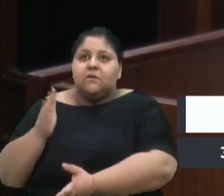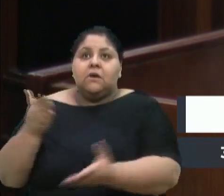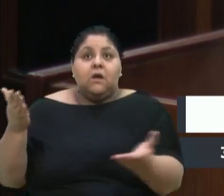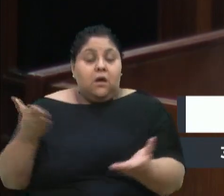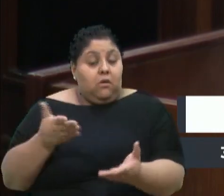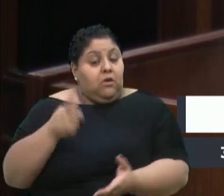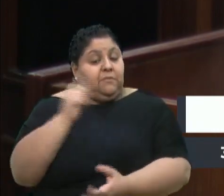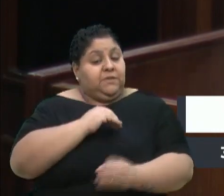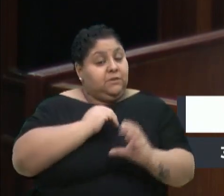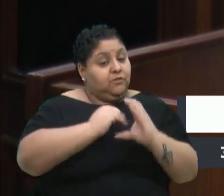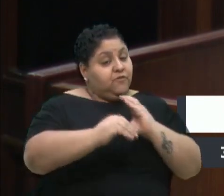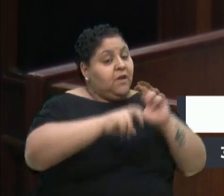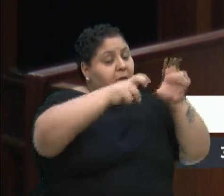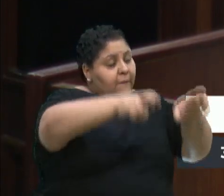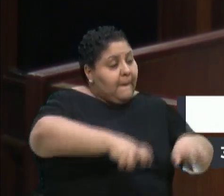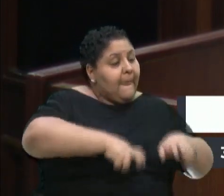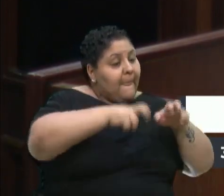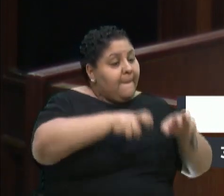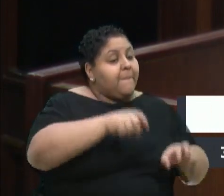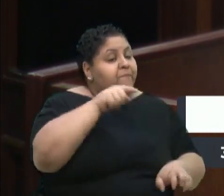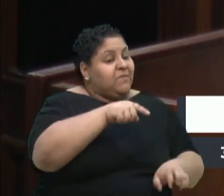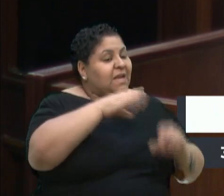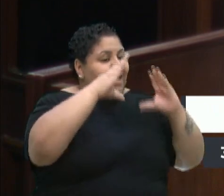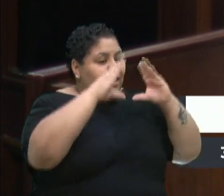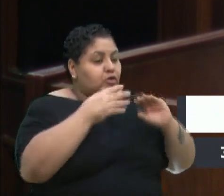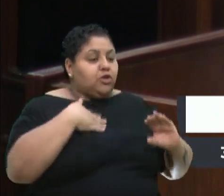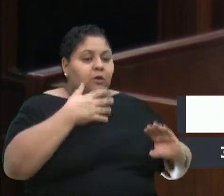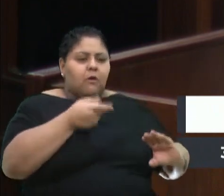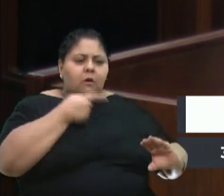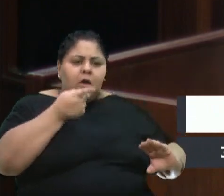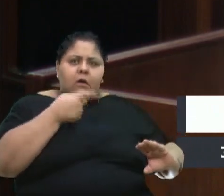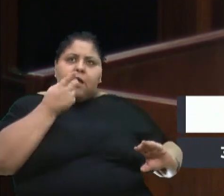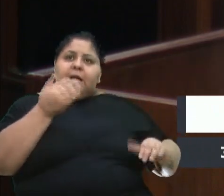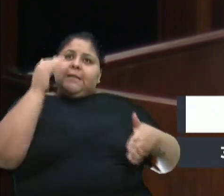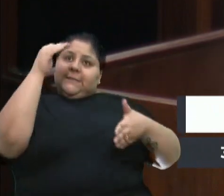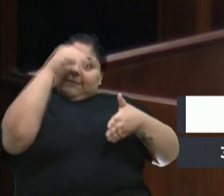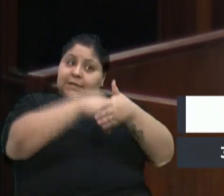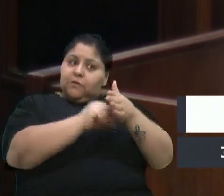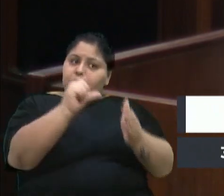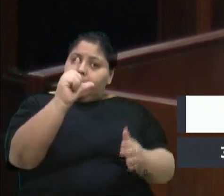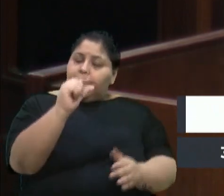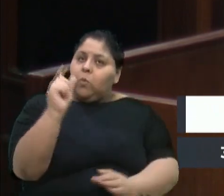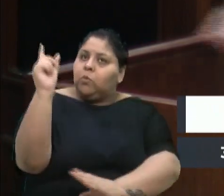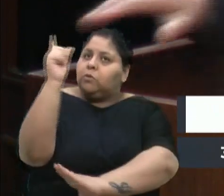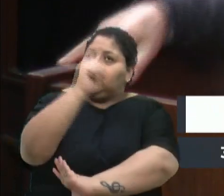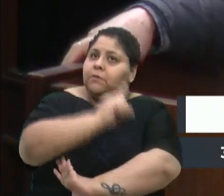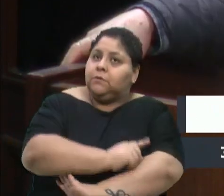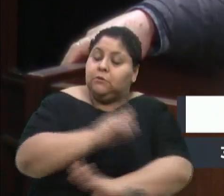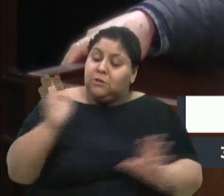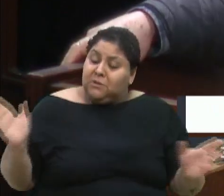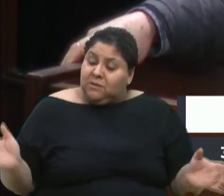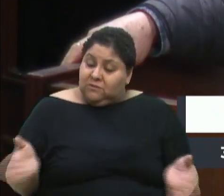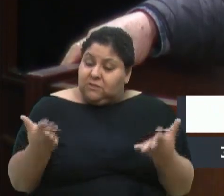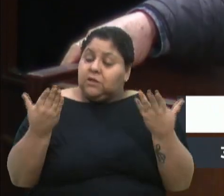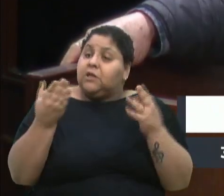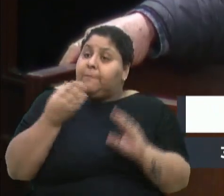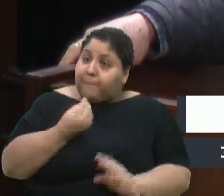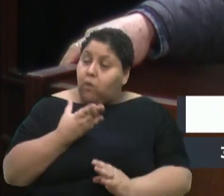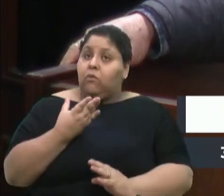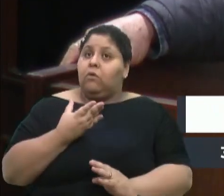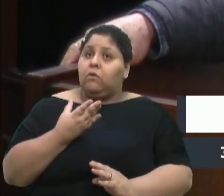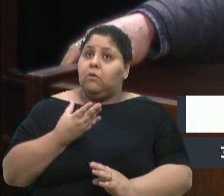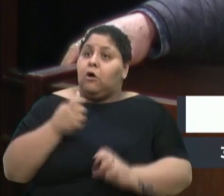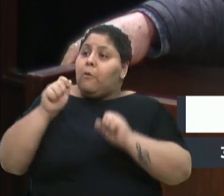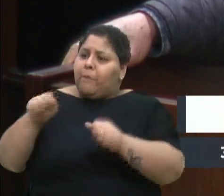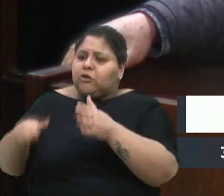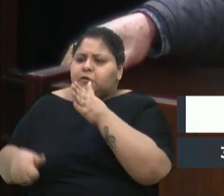aqueles agricultores que naquela noite eu disse, ó, dentro de poucos dias, esse incentivo de vocês que é bom, pode